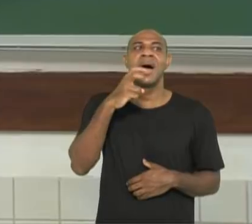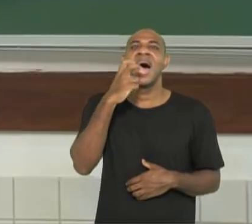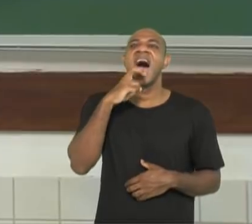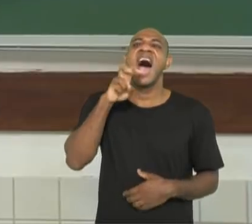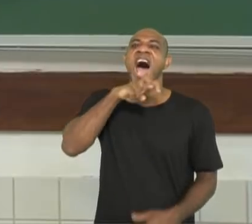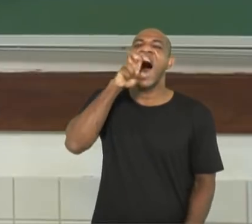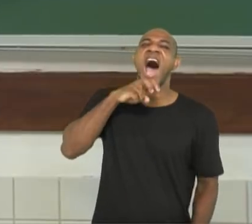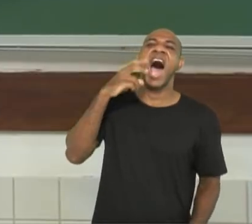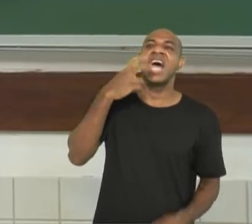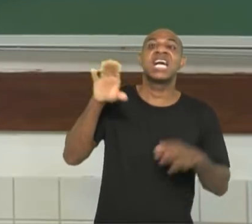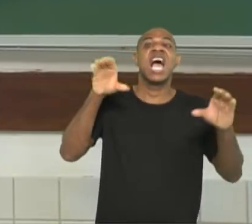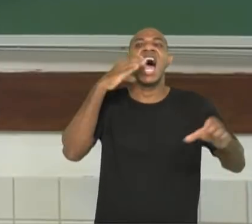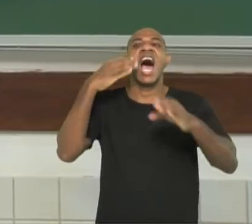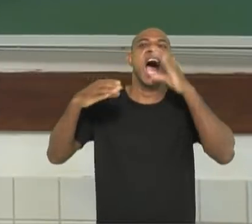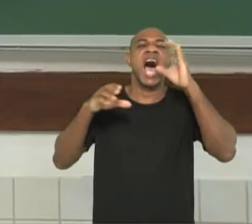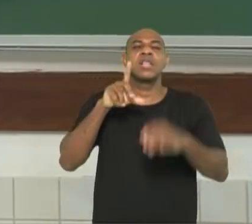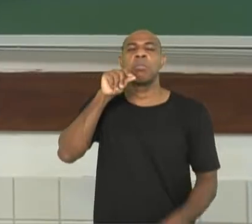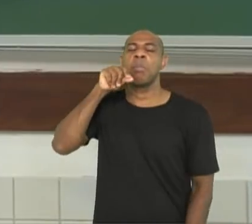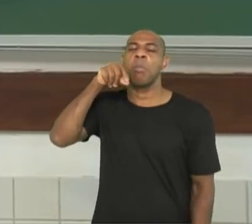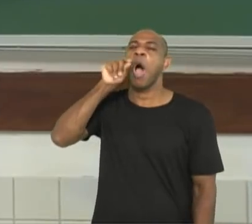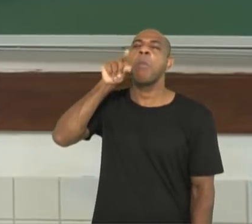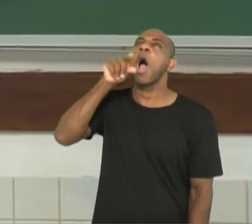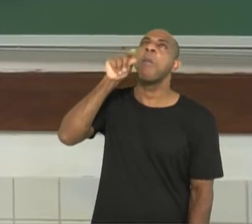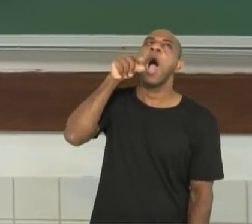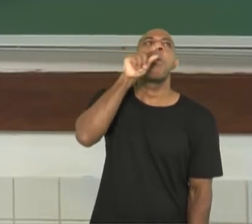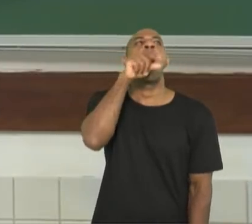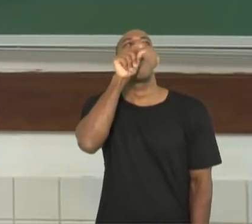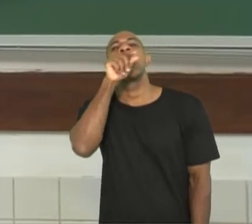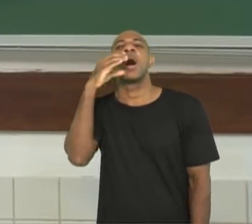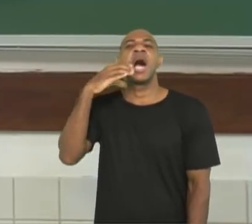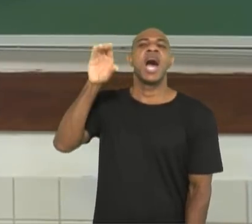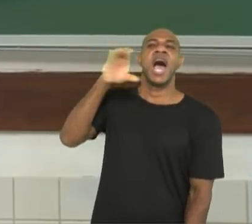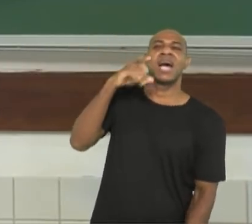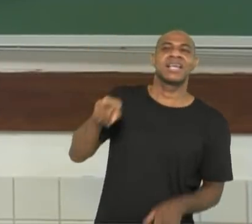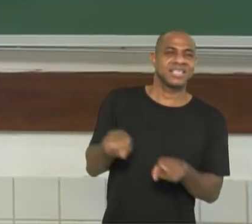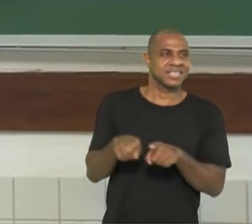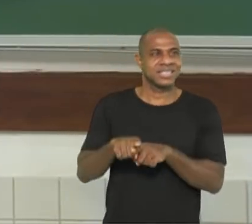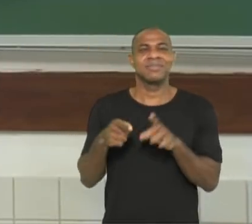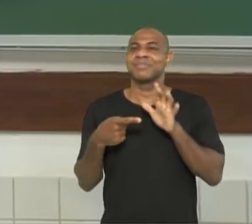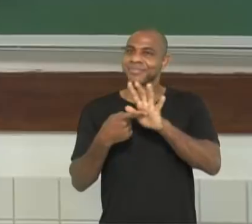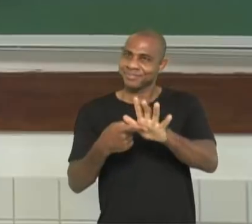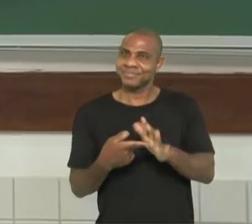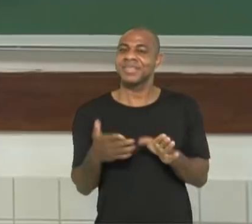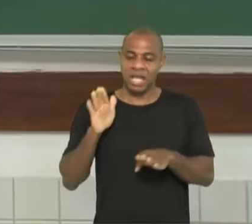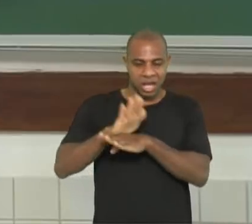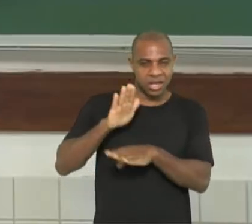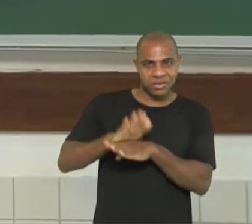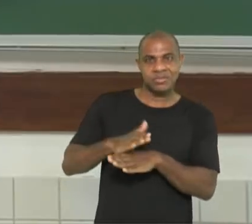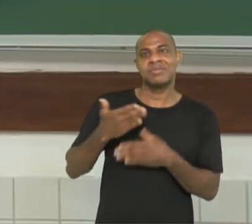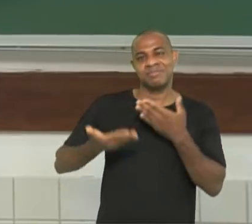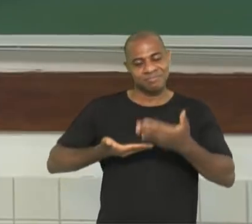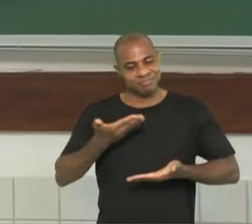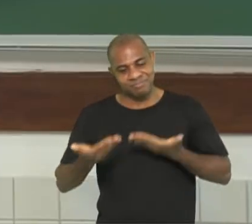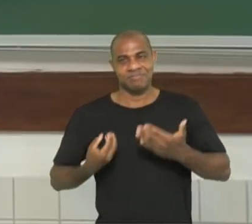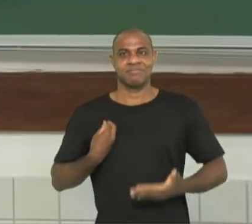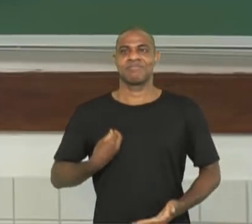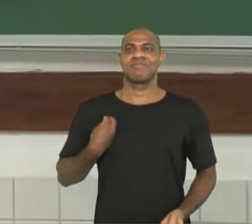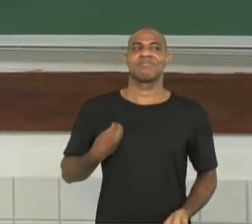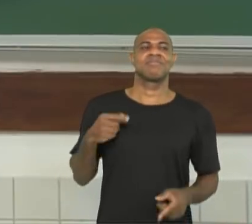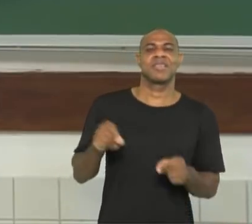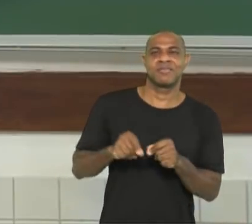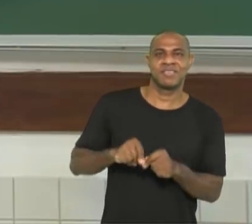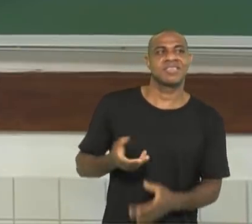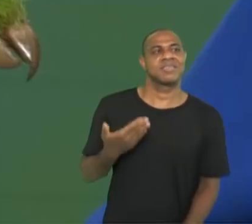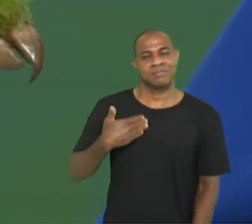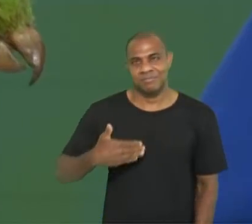marcar território, para atrair fêmea, para várias coisas que as aves precisam realizar durante a vida delas. E aqui nós